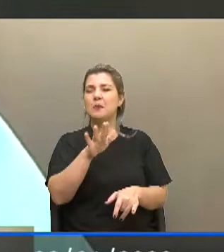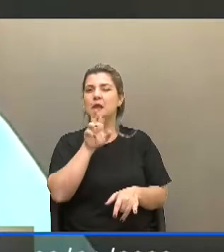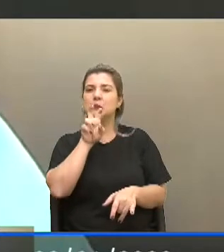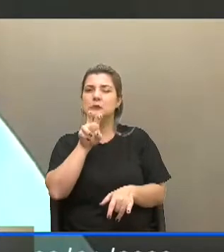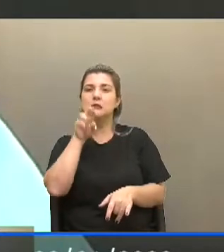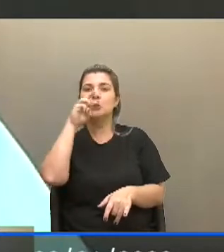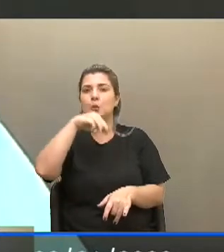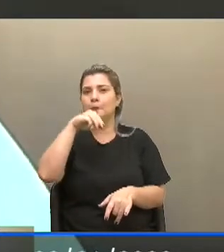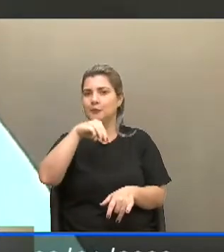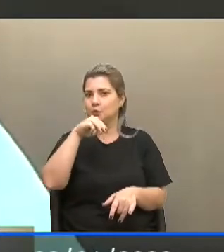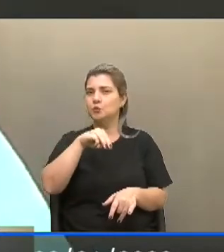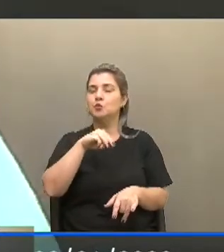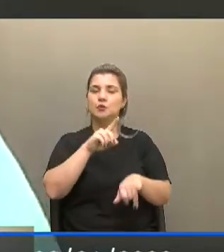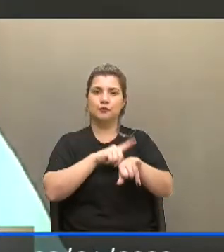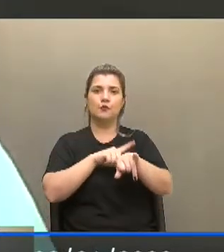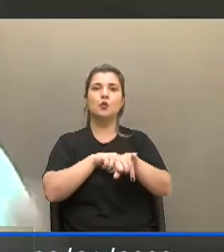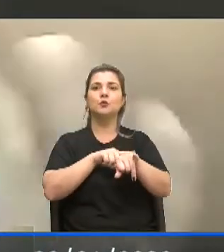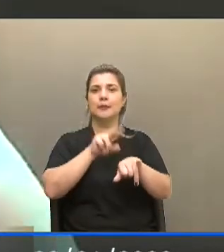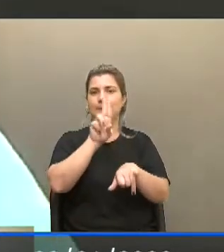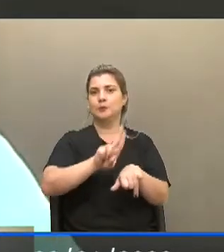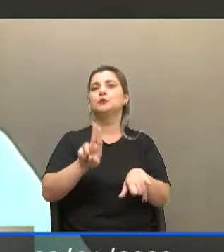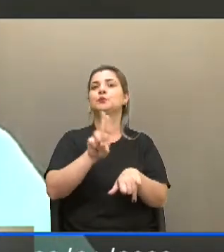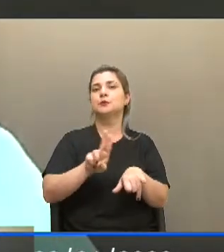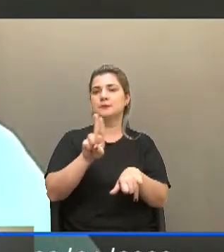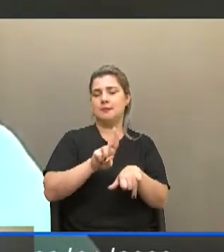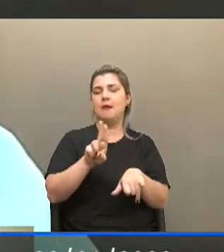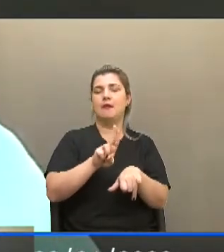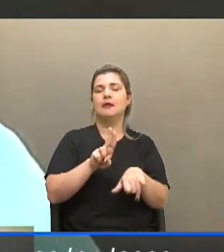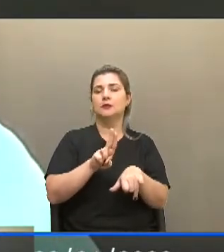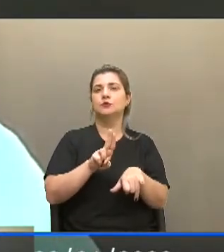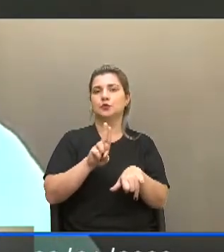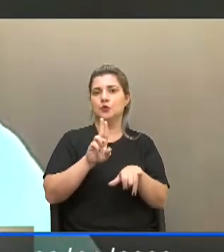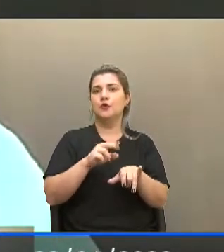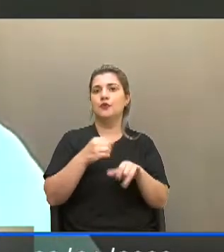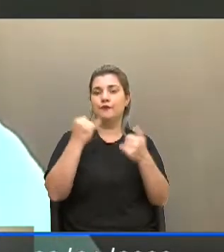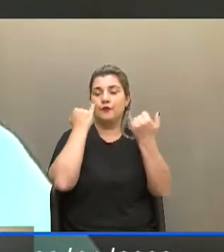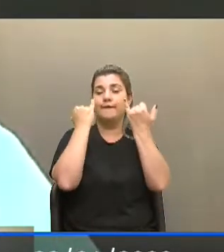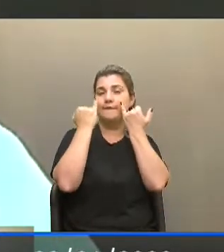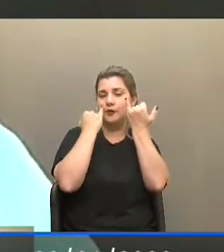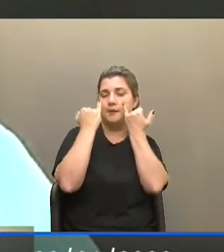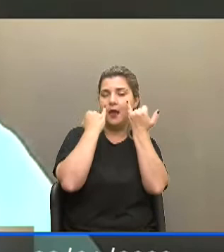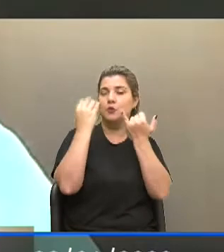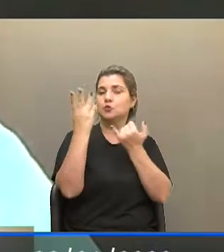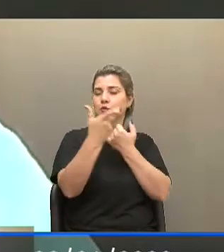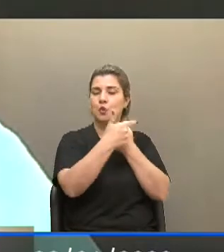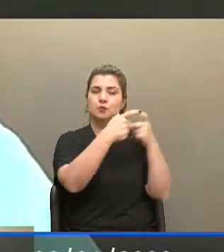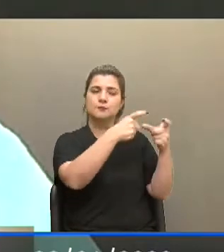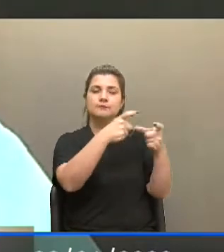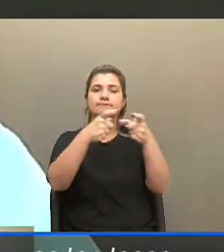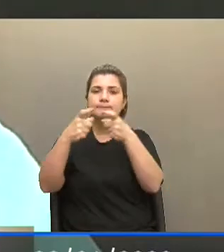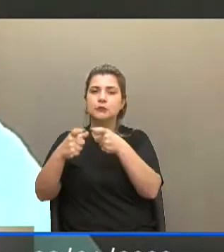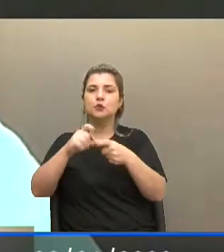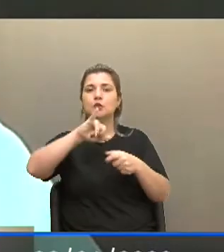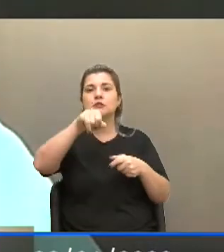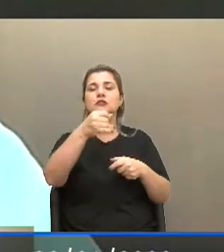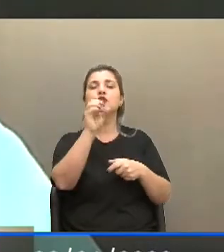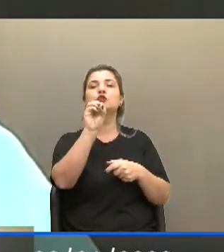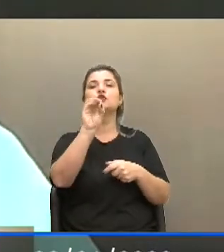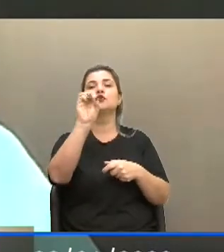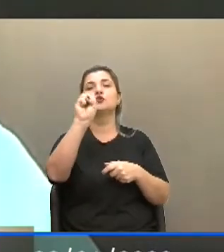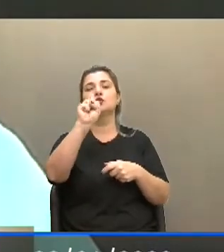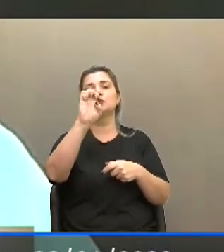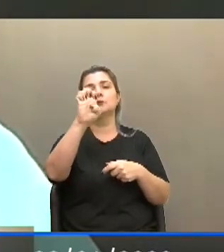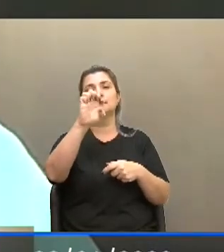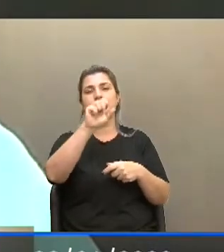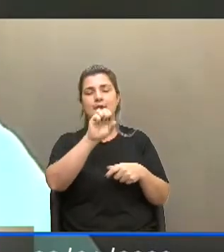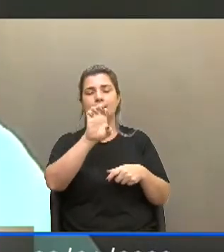foi o tempo utilizado. Vamos manter, eu vou dando um sinal aí para os demais setores. José Eduardo, da diretor executivo